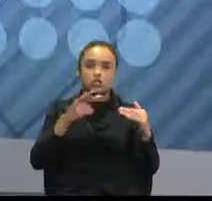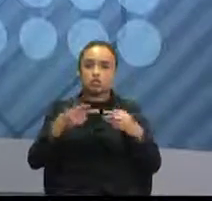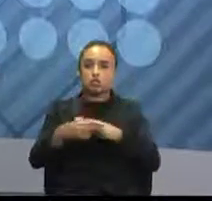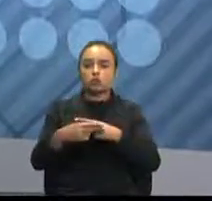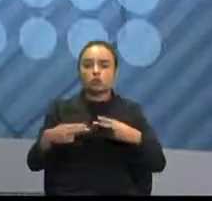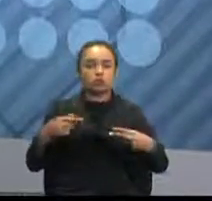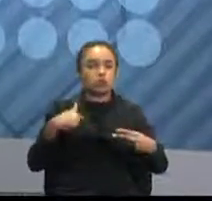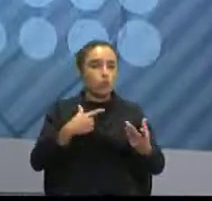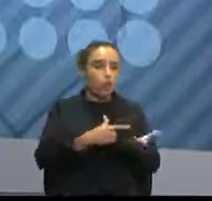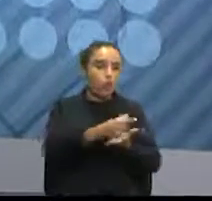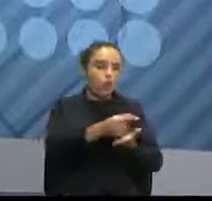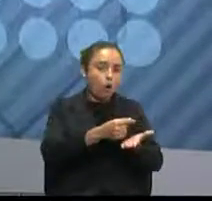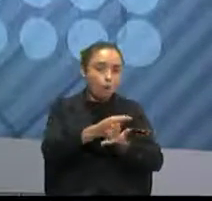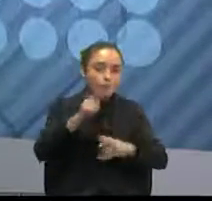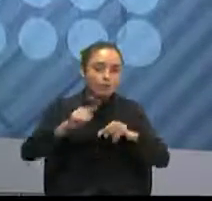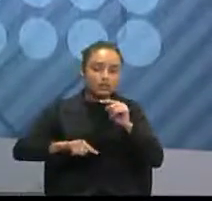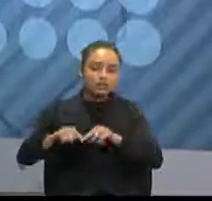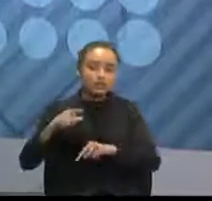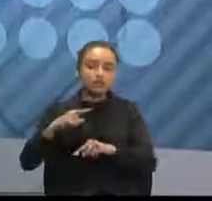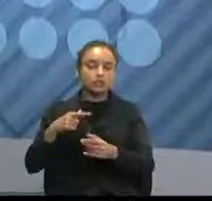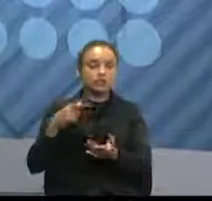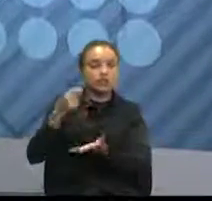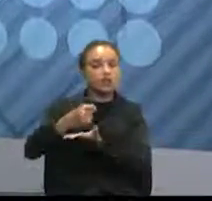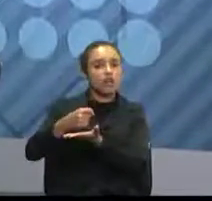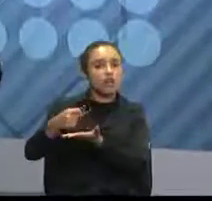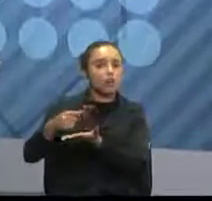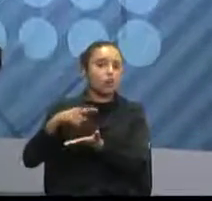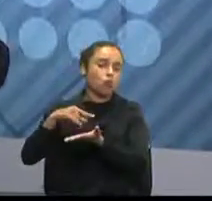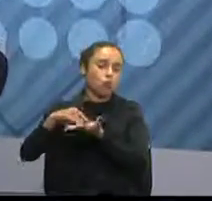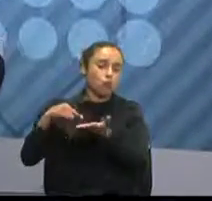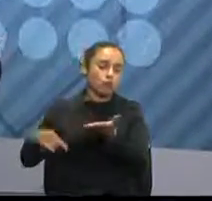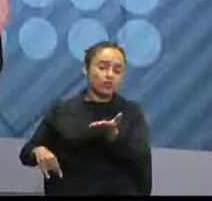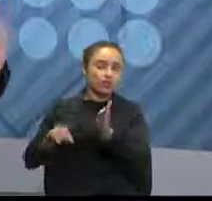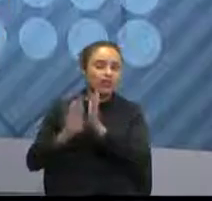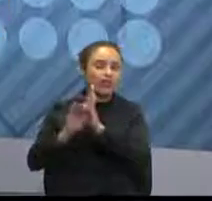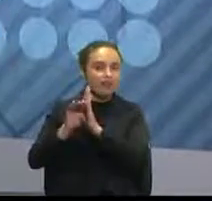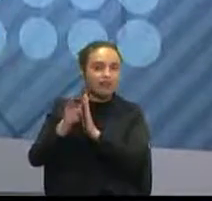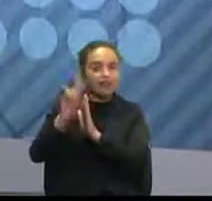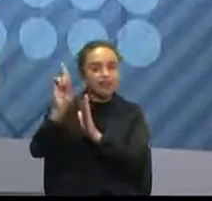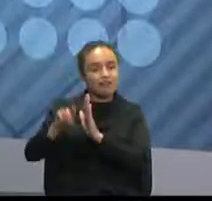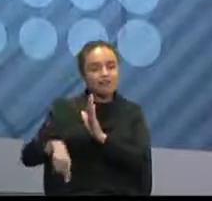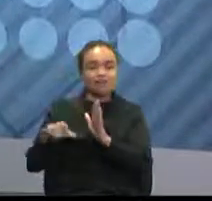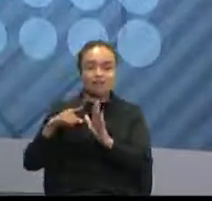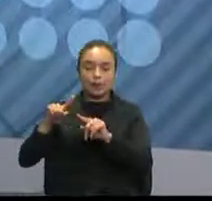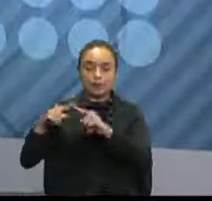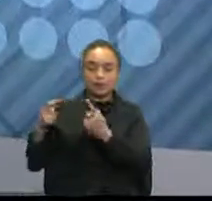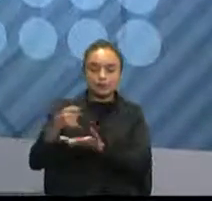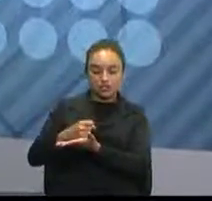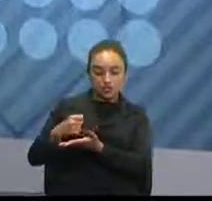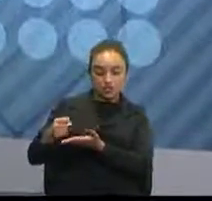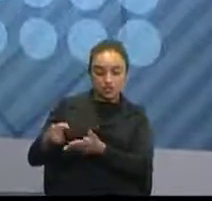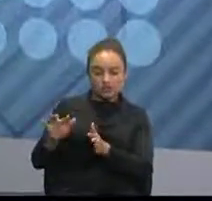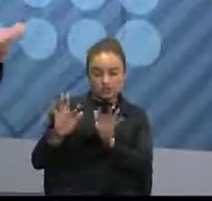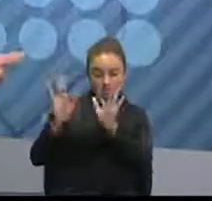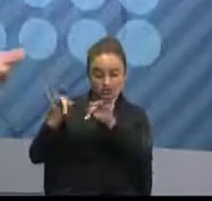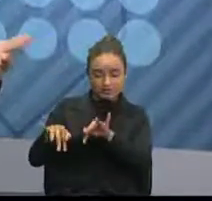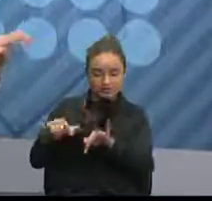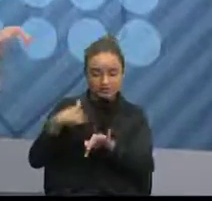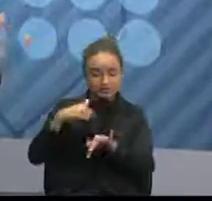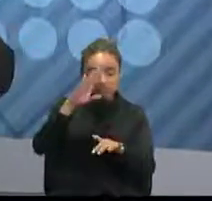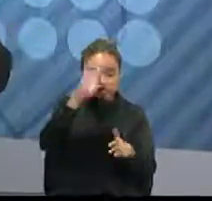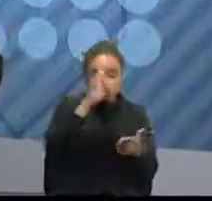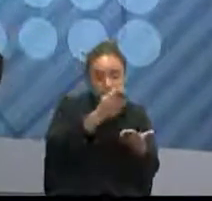a um preço pré-fixado nessa hora que esse naquele data de encerramento do contrato a opção sim eu acredito que a relação